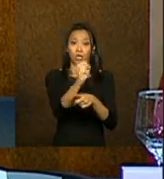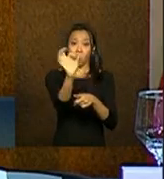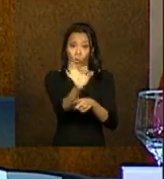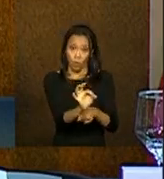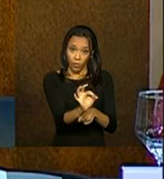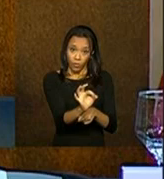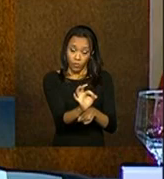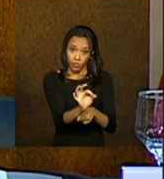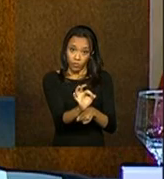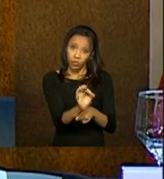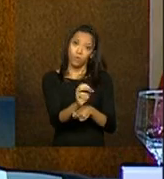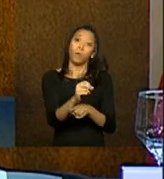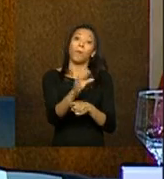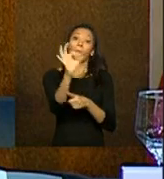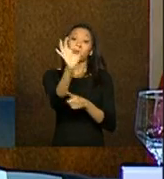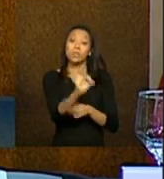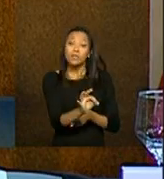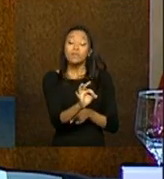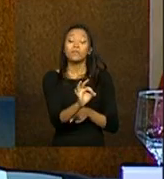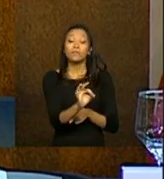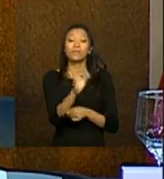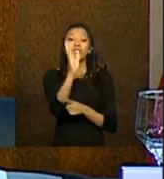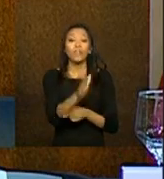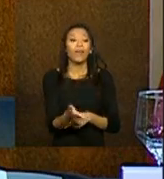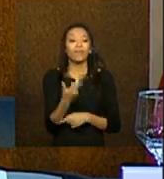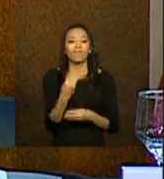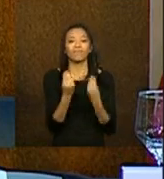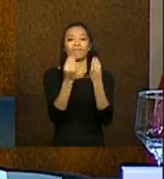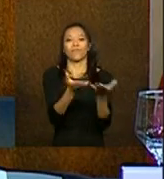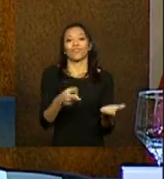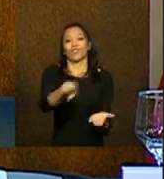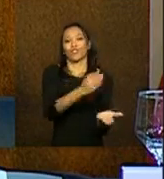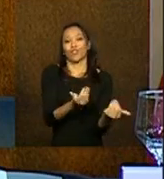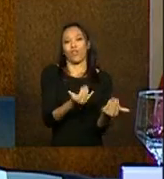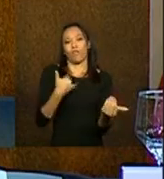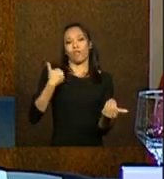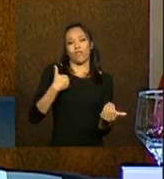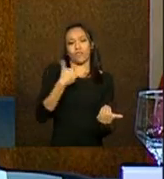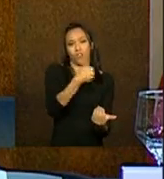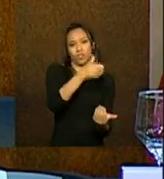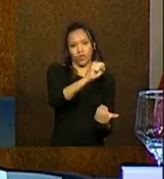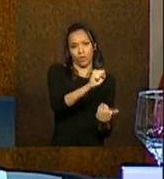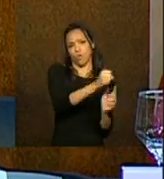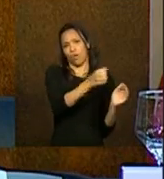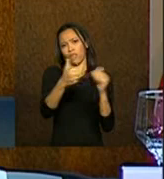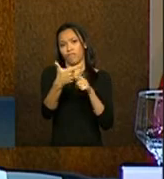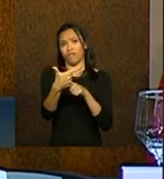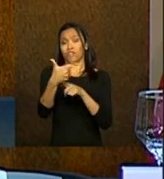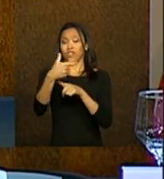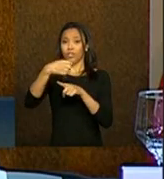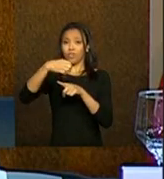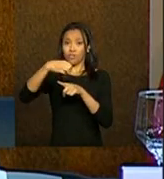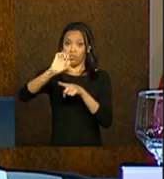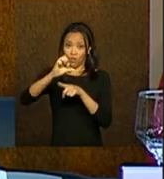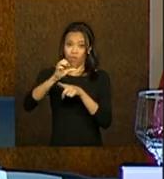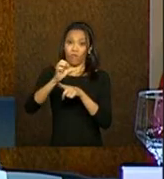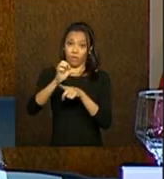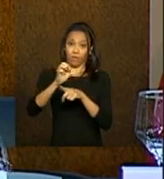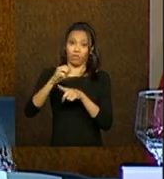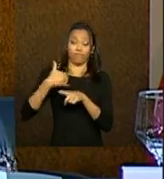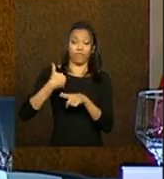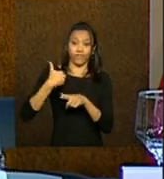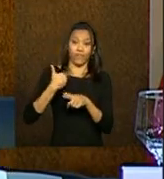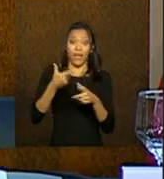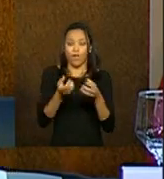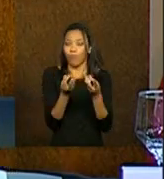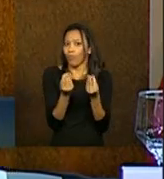benefici 48% beneficiaram jovens entre 18 e 29 anos. Eu sei que é uma numeralha enorme que